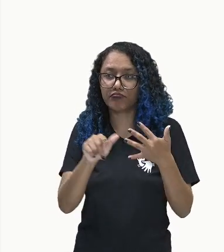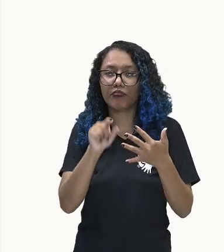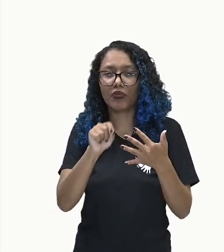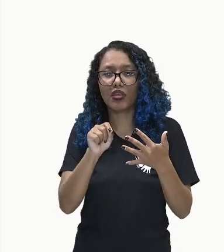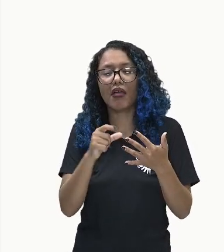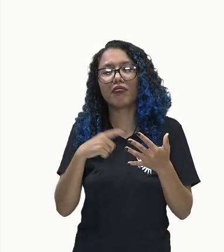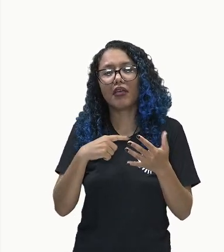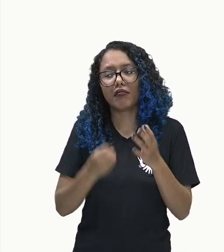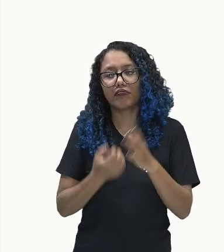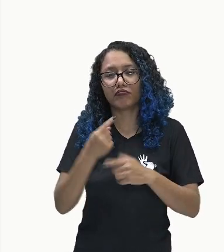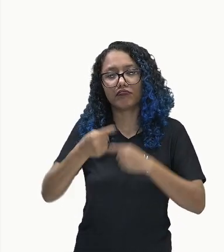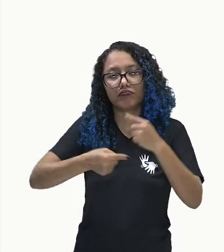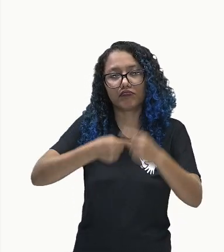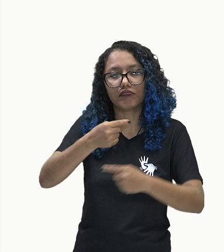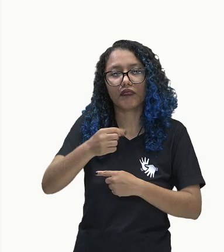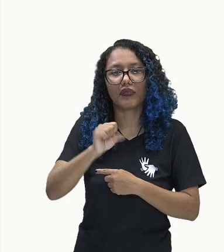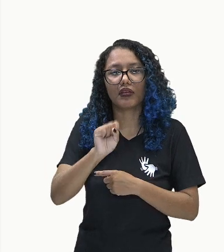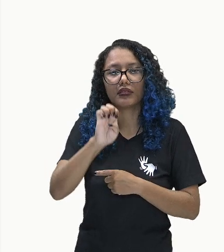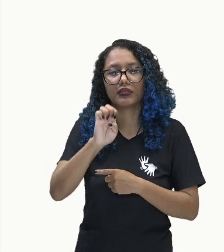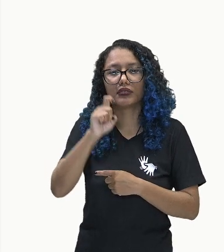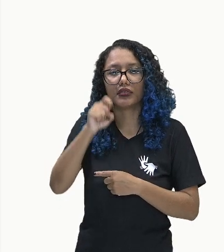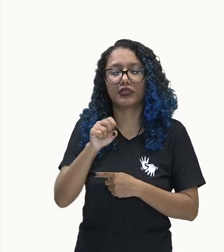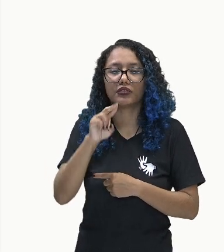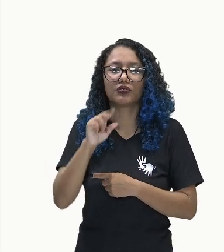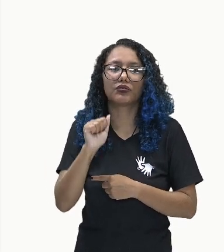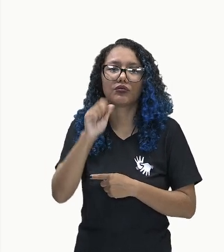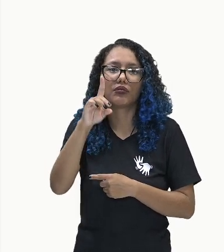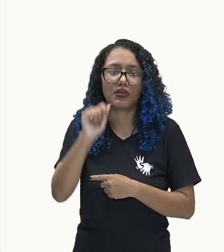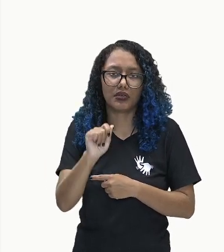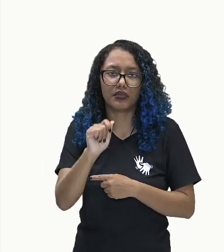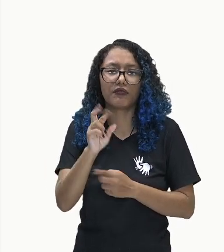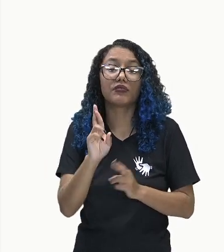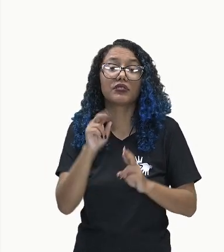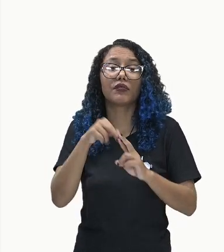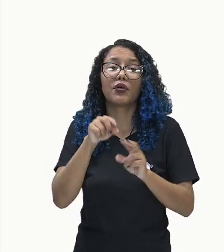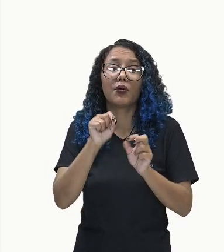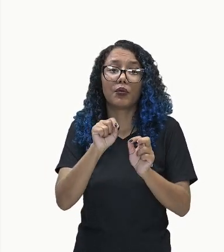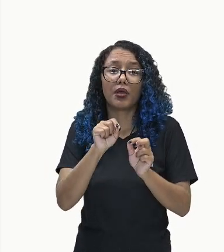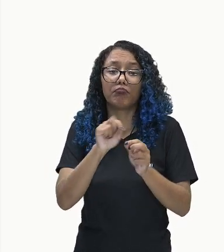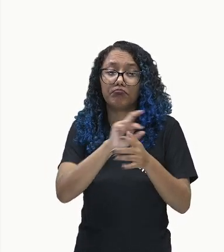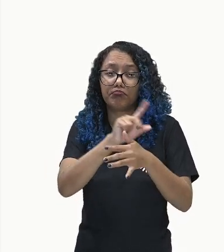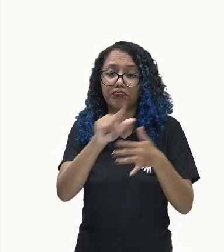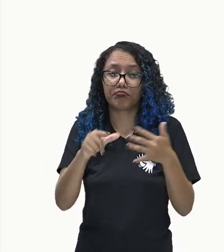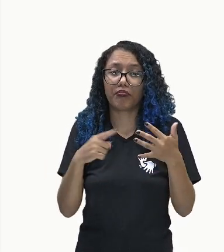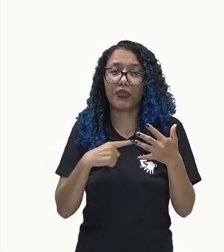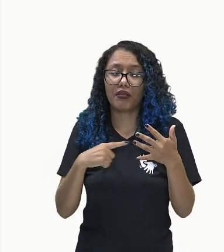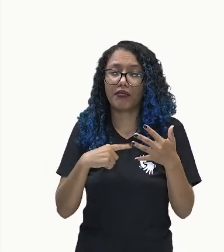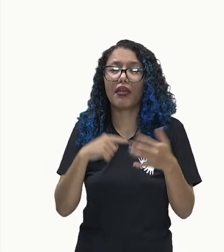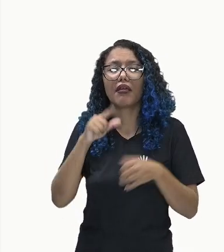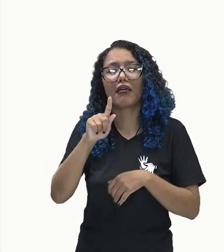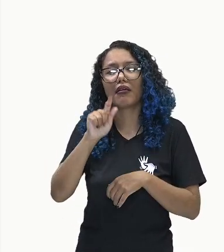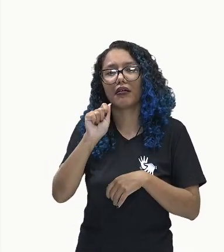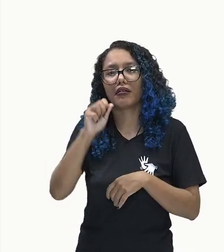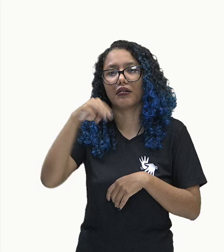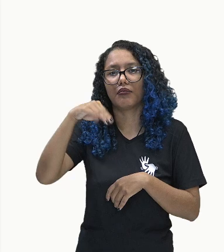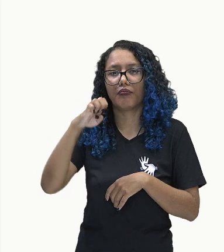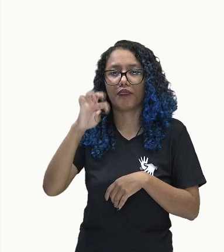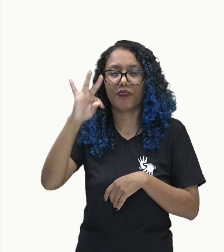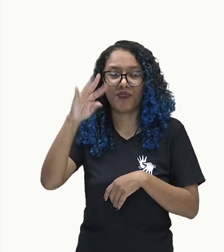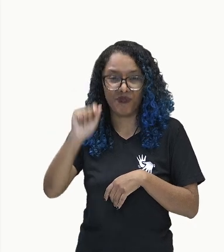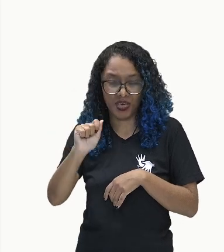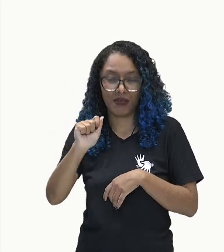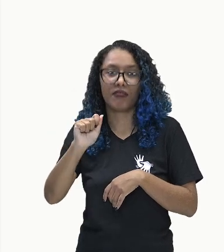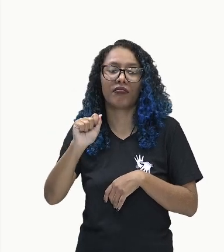aqui eu quero dizer, me referir a espécies que têm participação de gametas